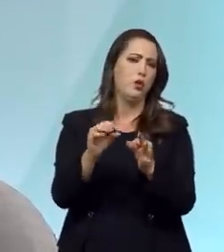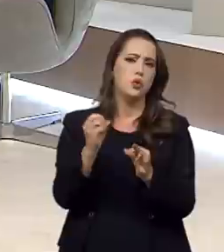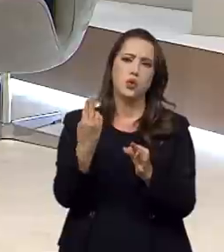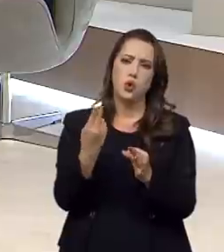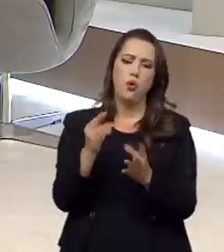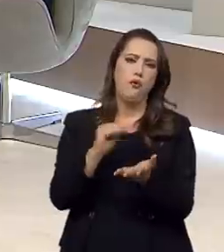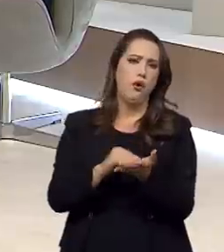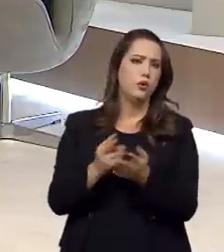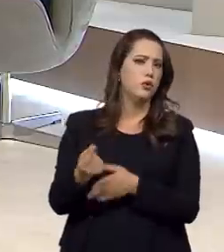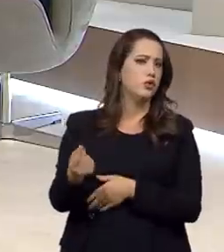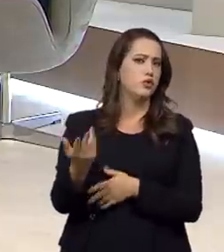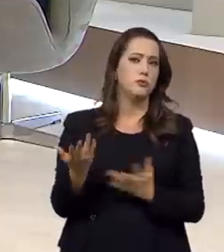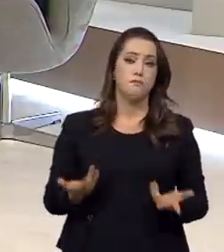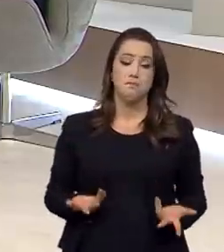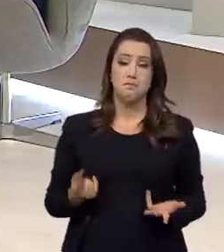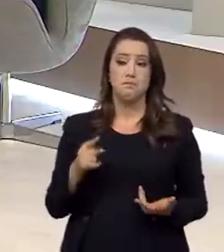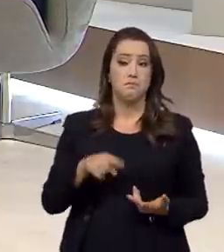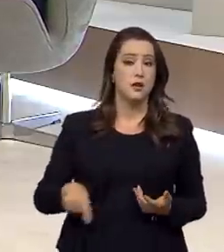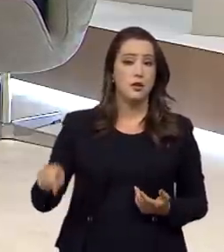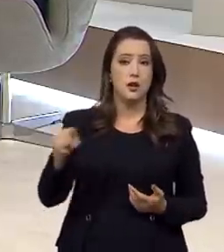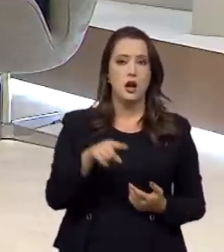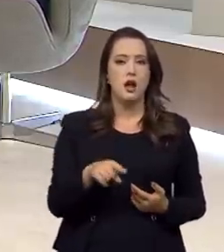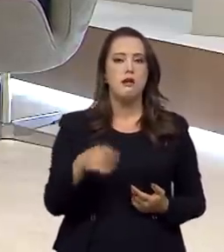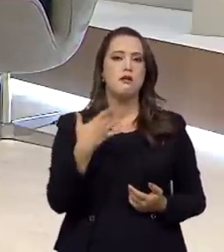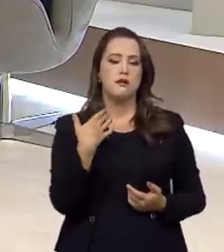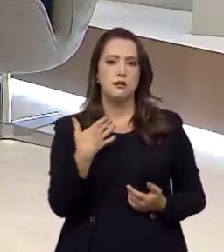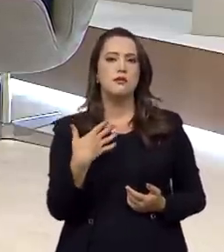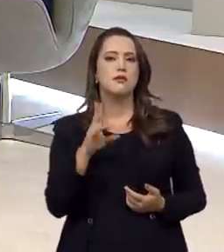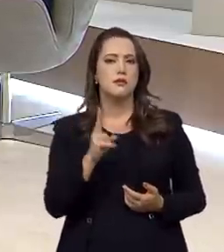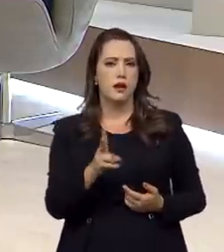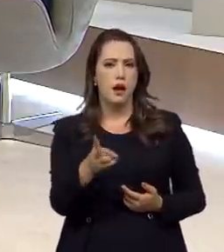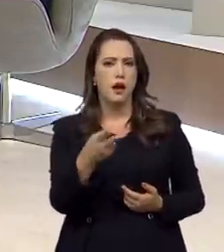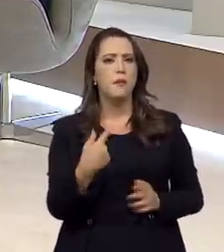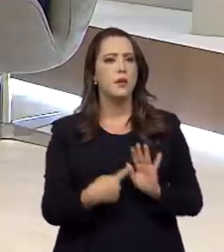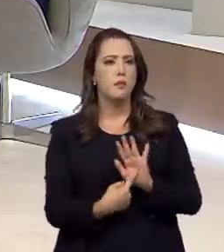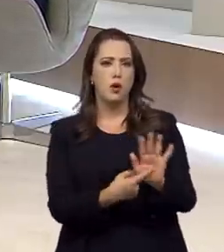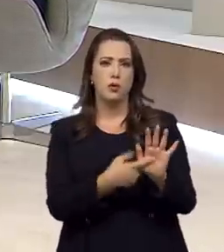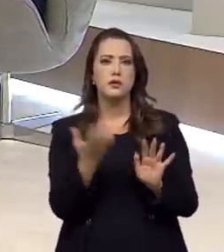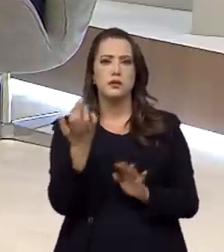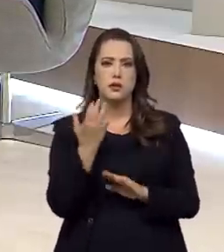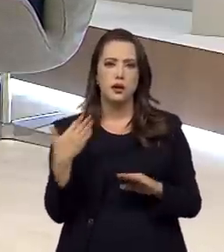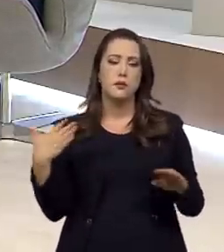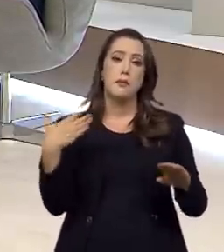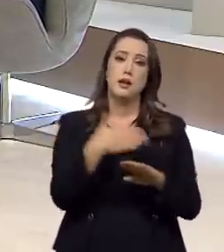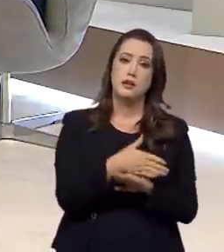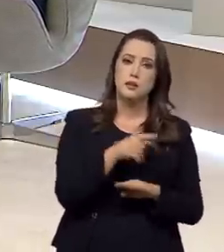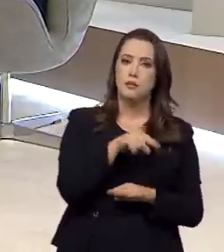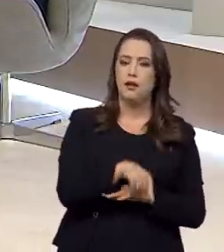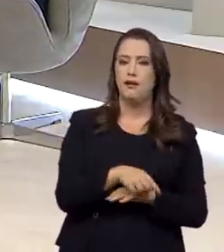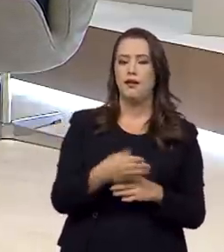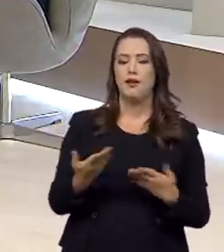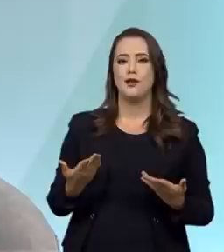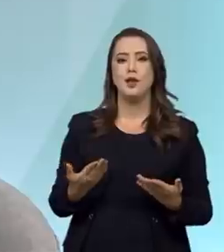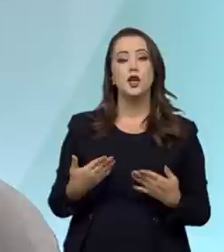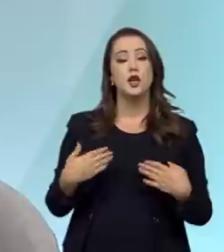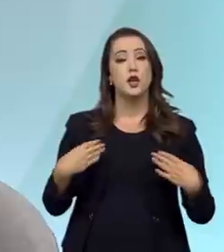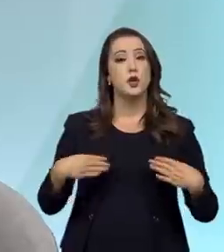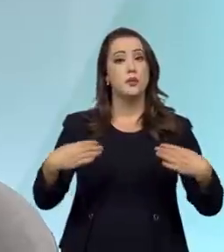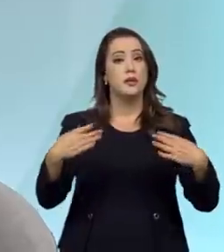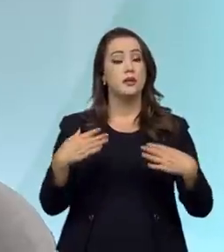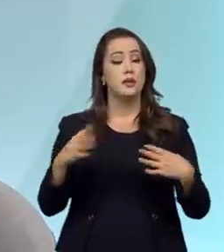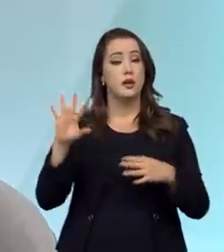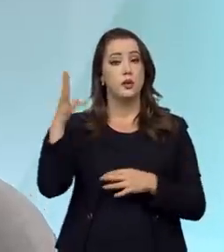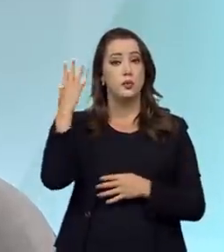verdade Econômica então era todos eles têm mostrado bastante interesse e o Ministério do meio ambiente nunca teve tão próximo do privado